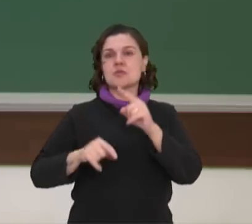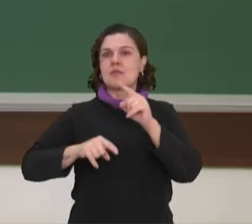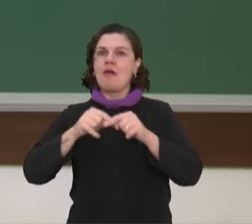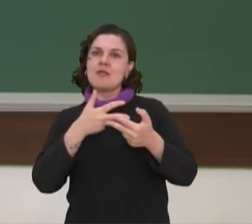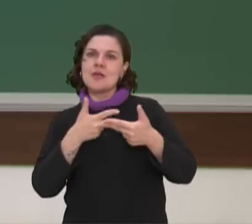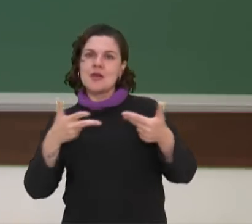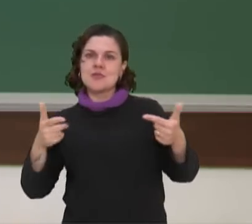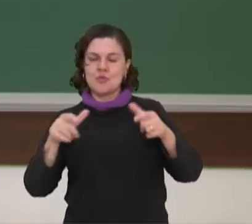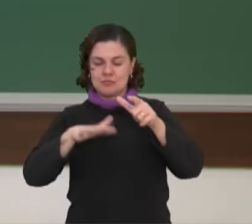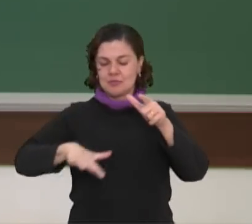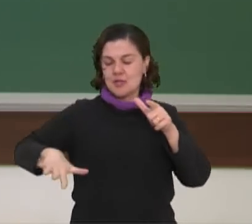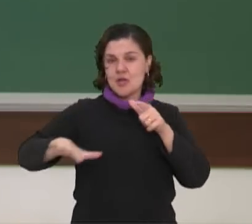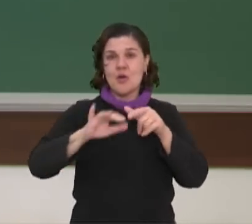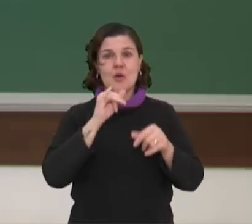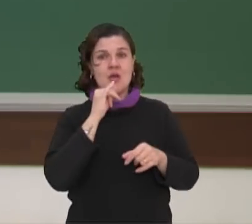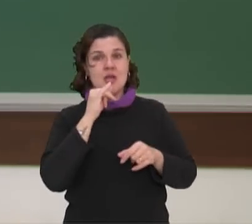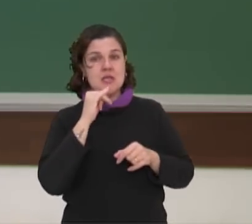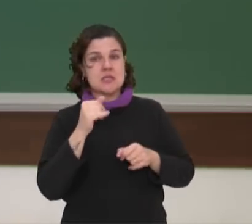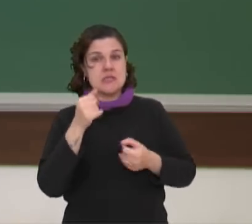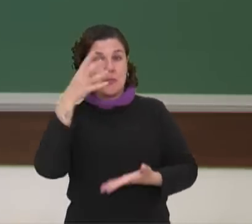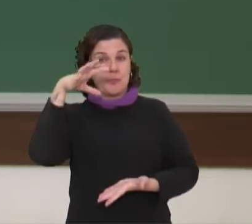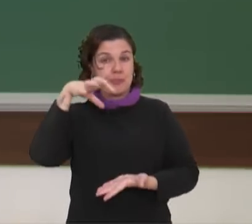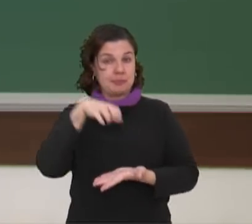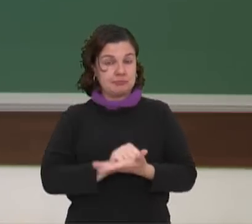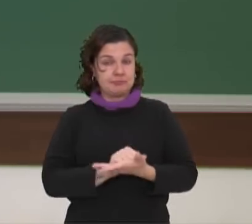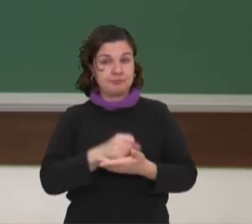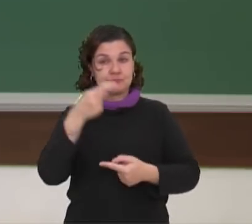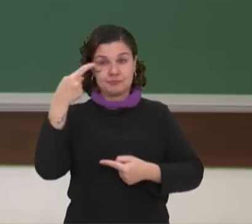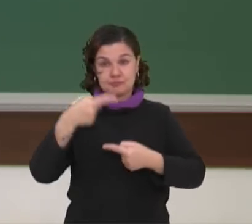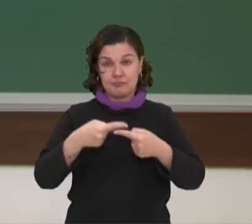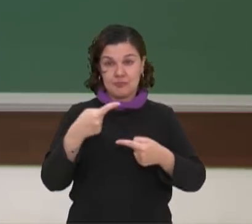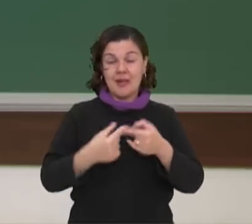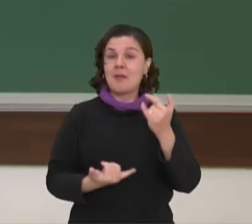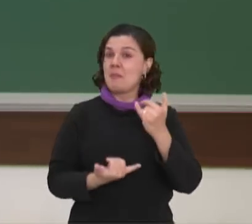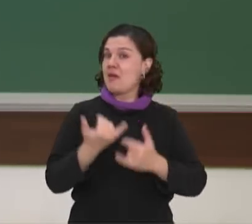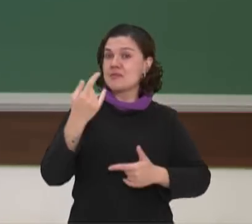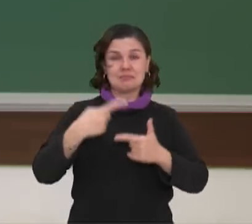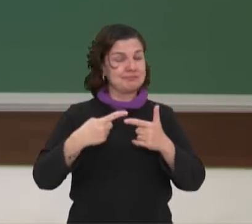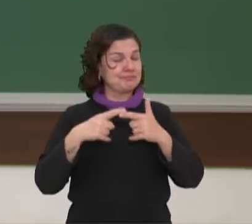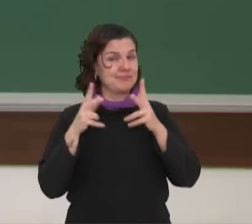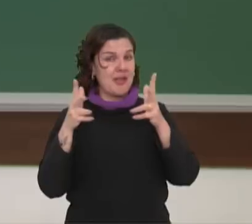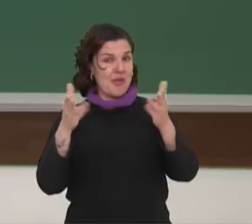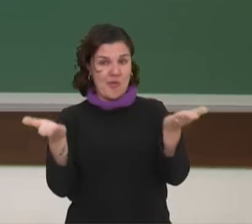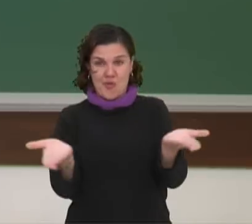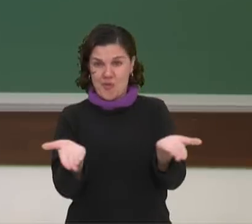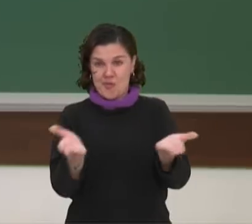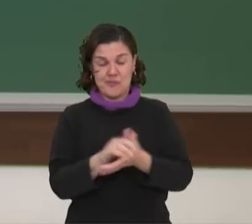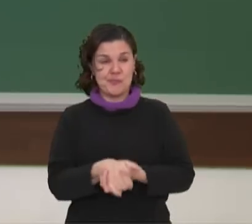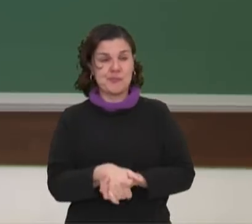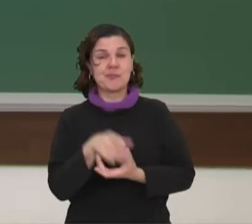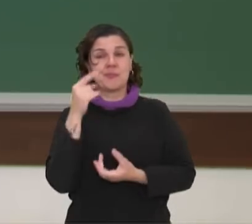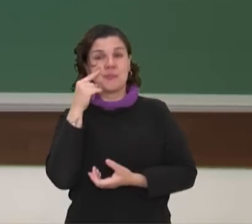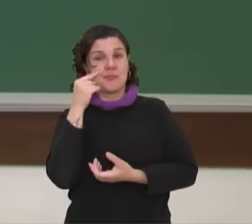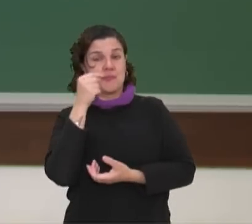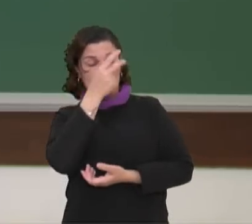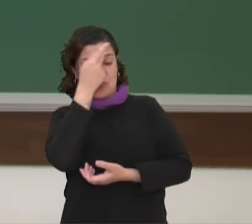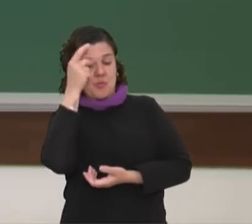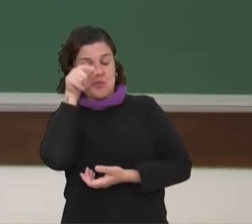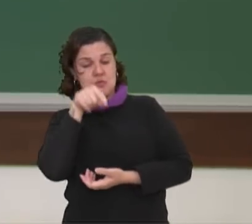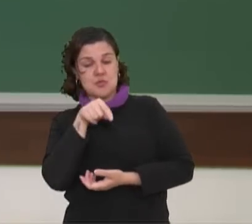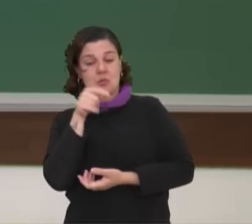na região. Então, o registro é uma espécie de pedágio nosso atual. Então, ele servia um posto